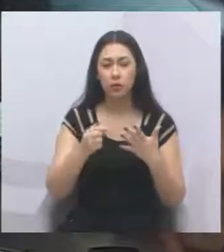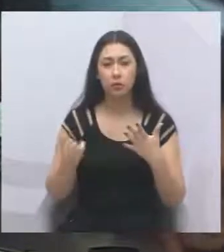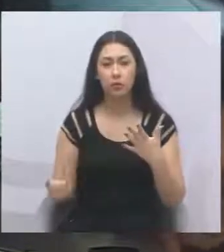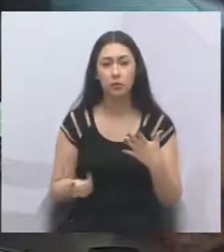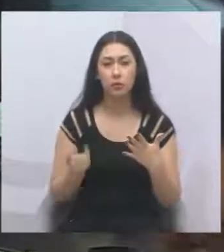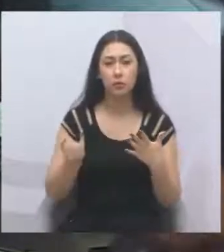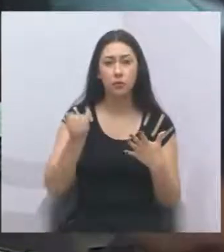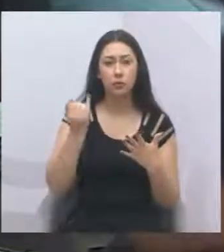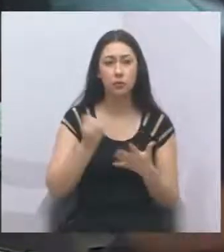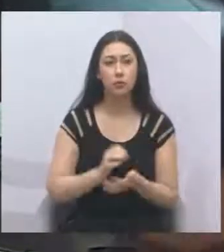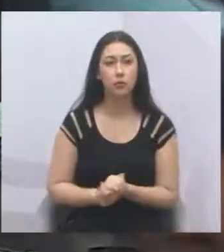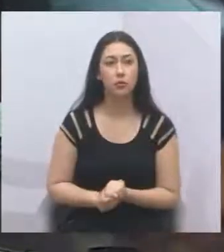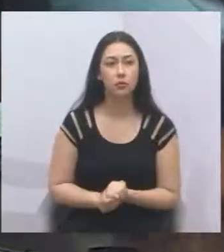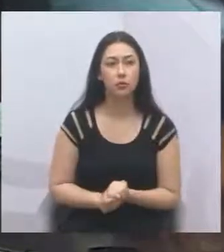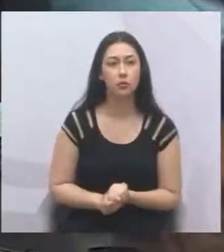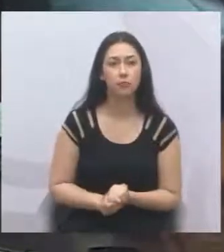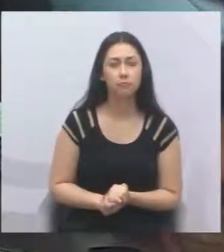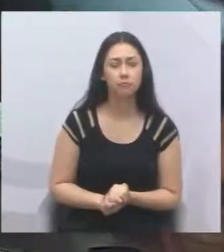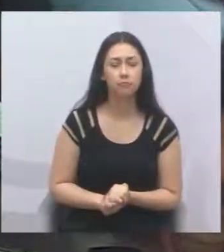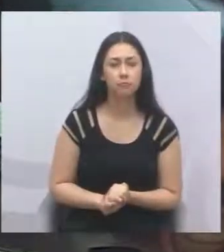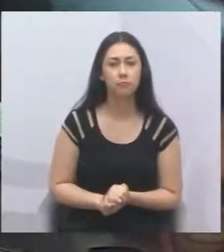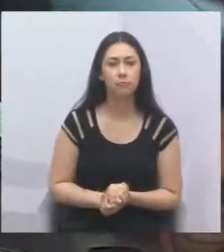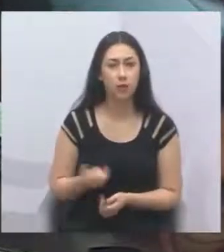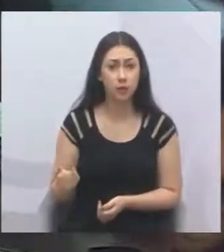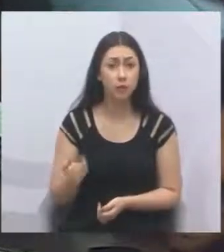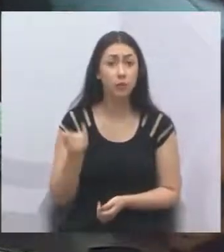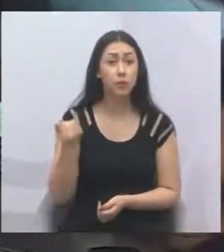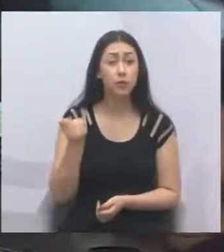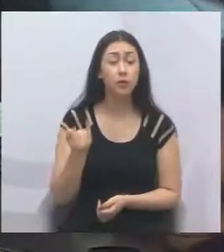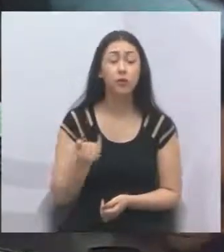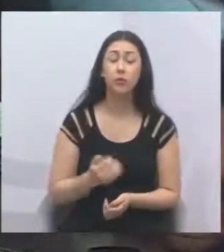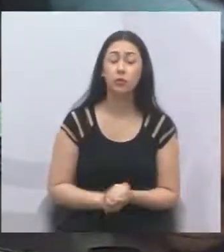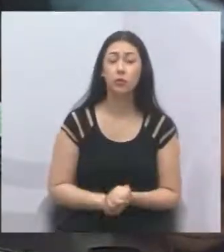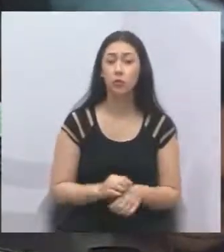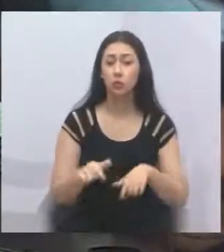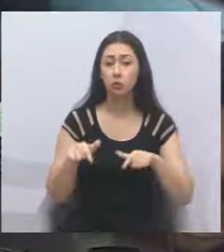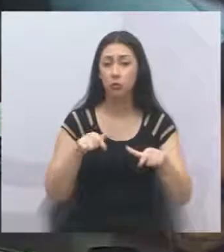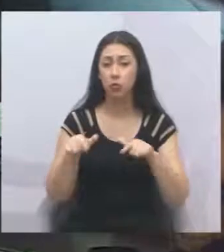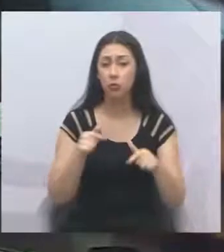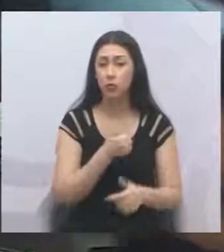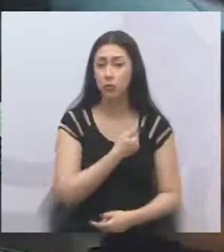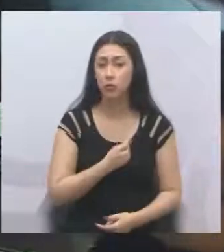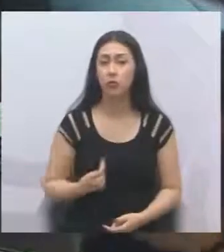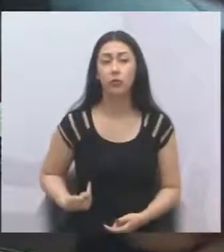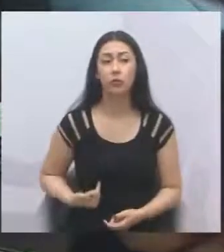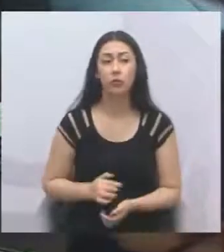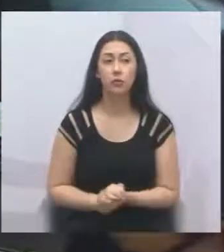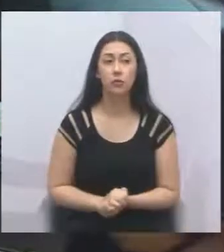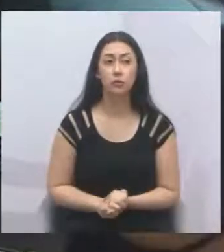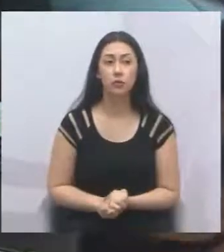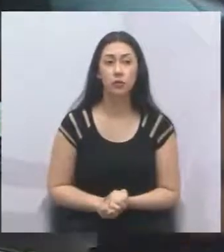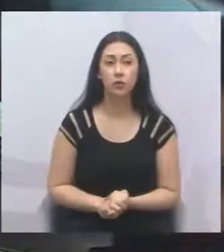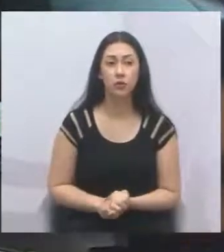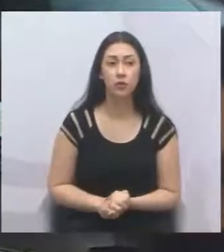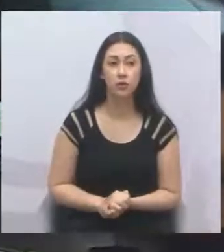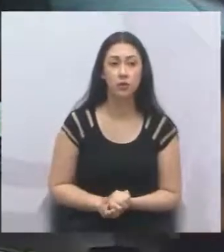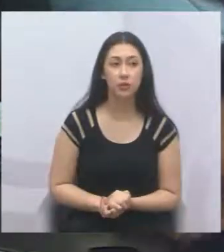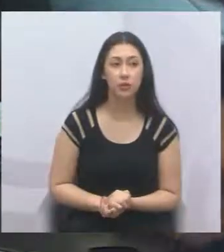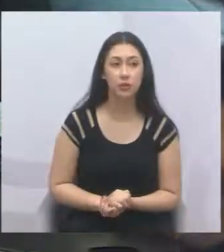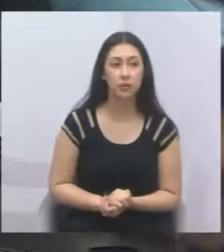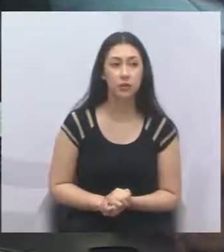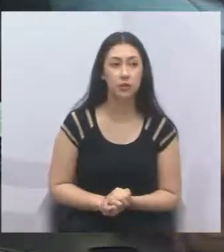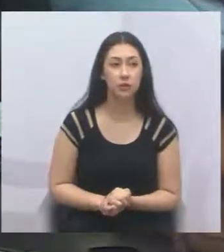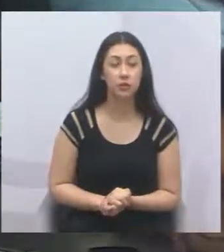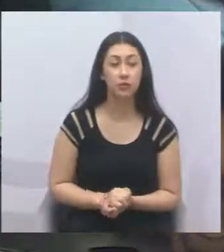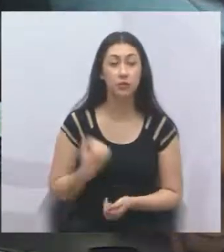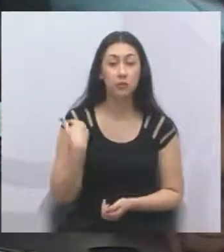importantes e de extrema relevância no que diz respeito aos serviços públicos. Eu, na condição de servidor público, aqui nós estamos falando de